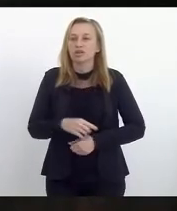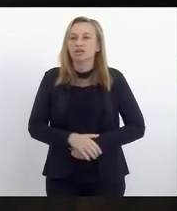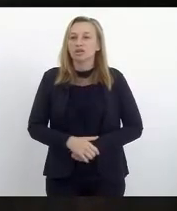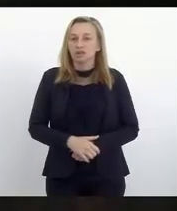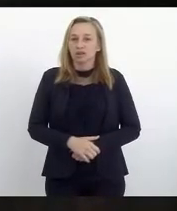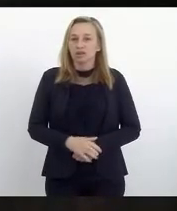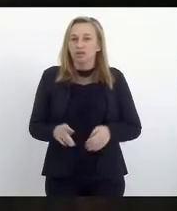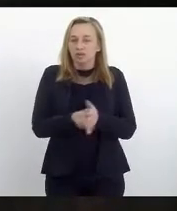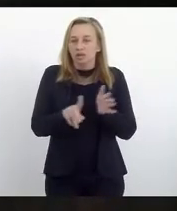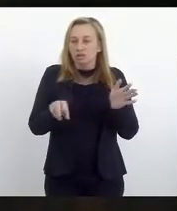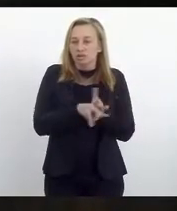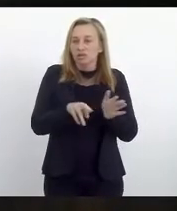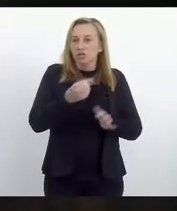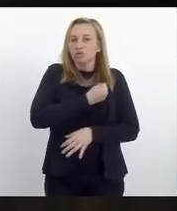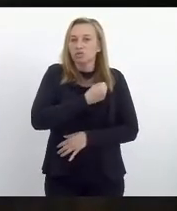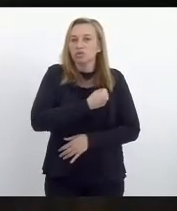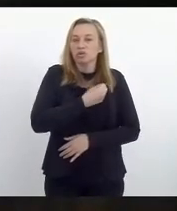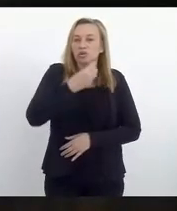promulgação. Projeto de resolução número